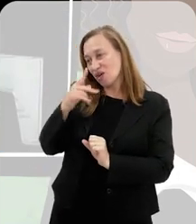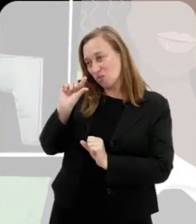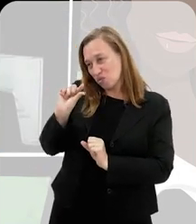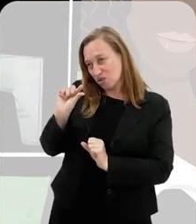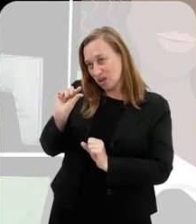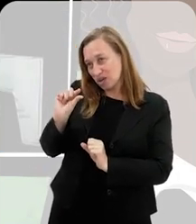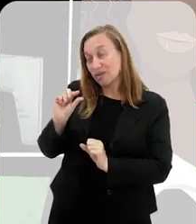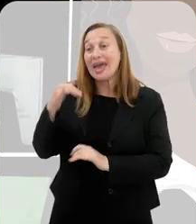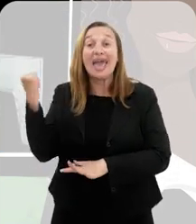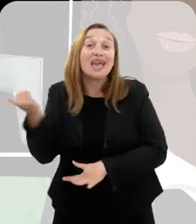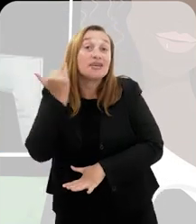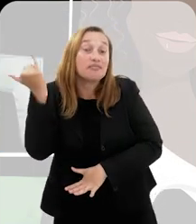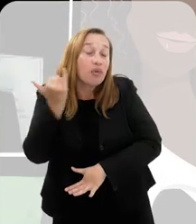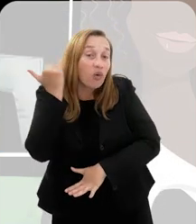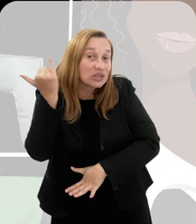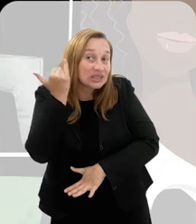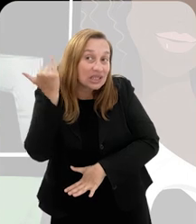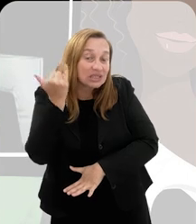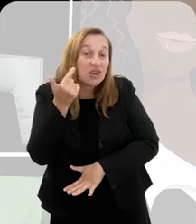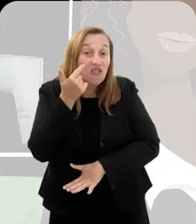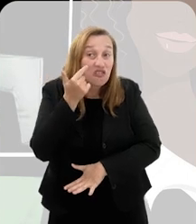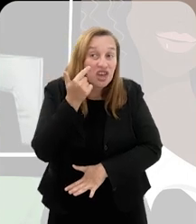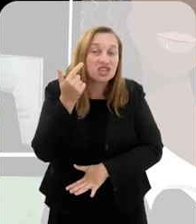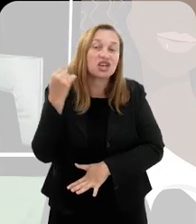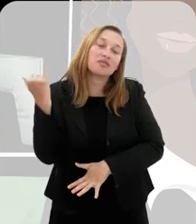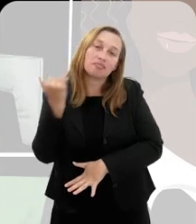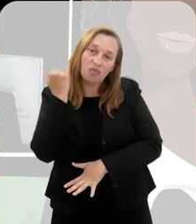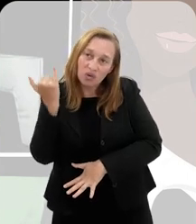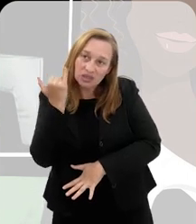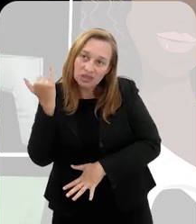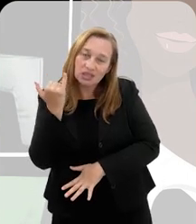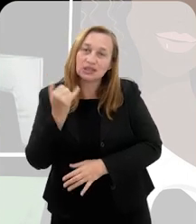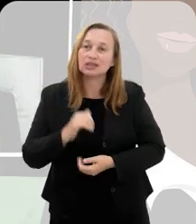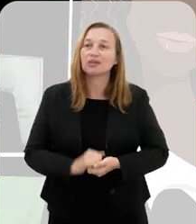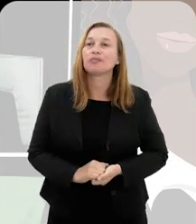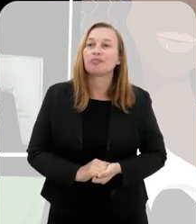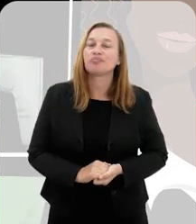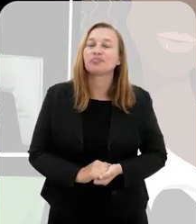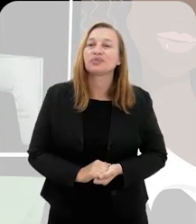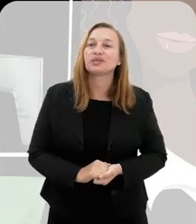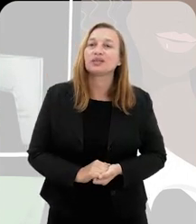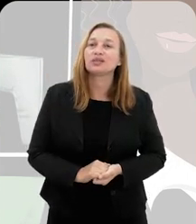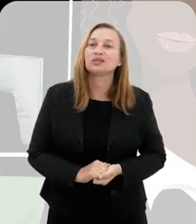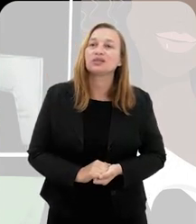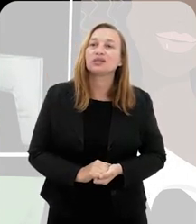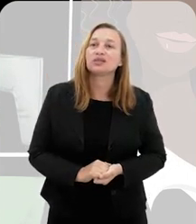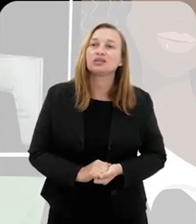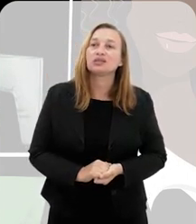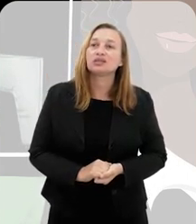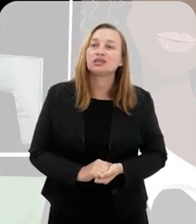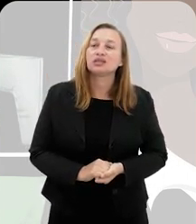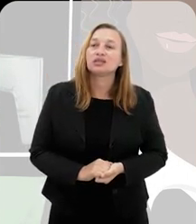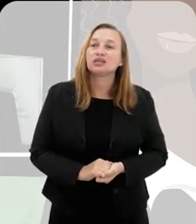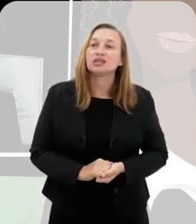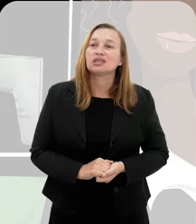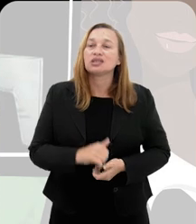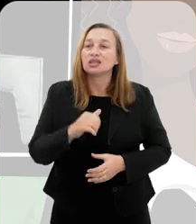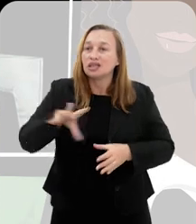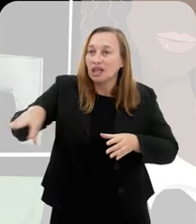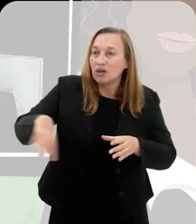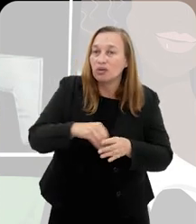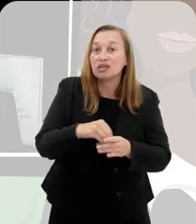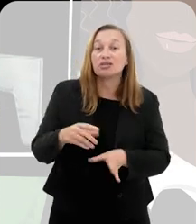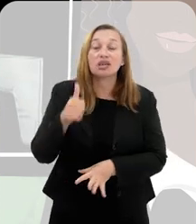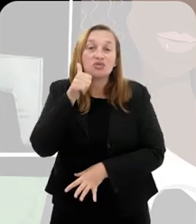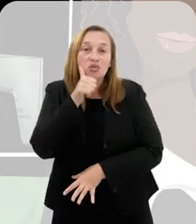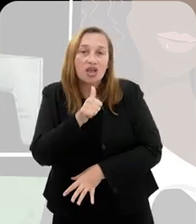Dani, vou fazer uma ponderação e é importante, veja a importância, e eu ressalto, a importância